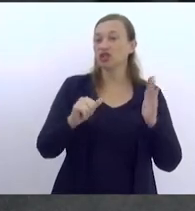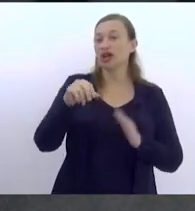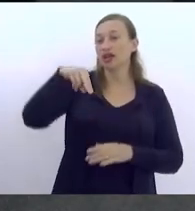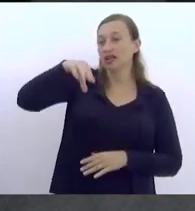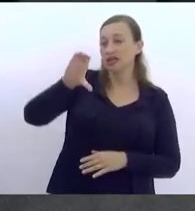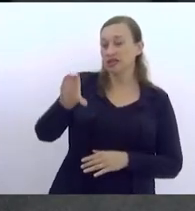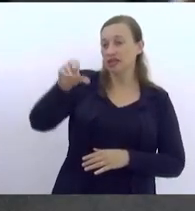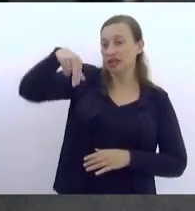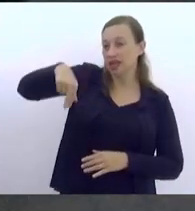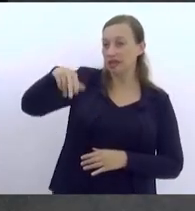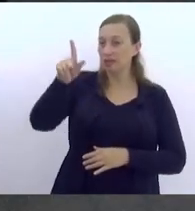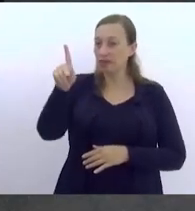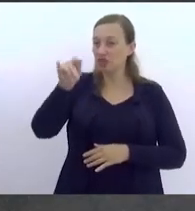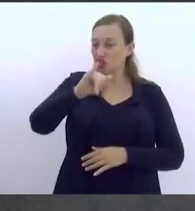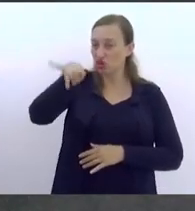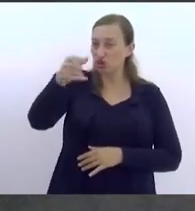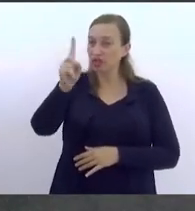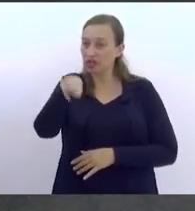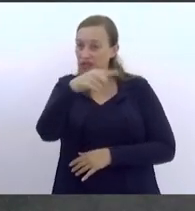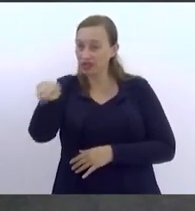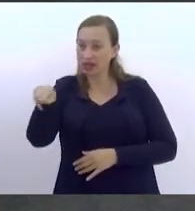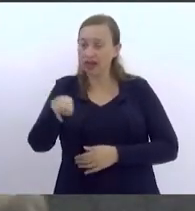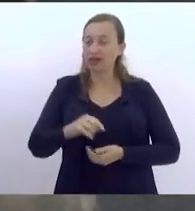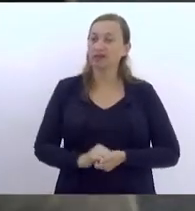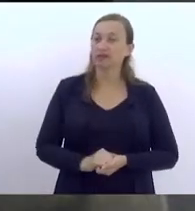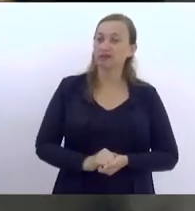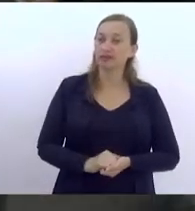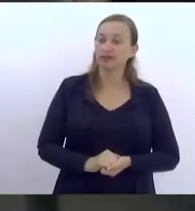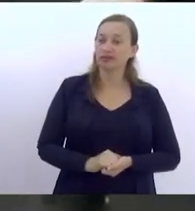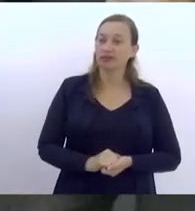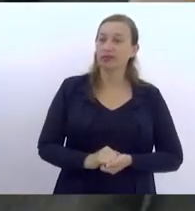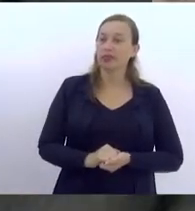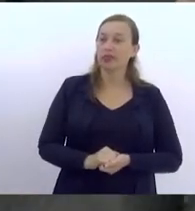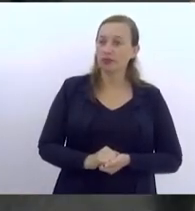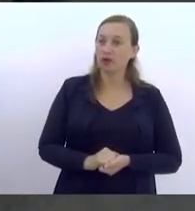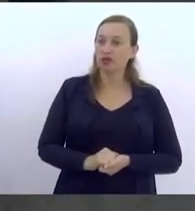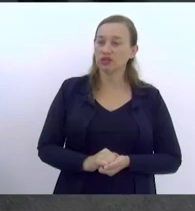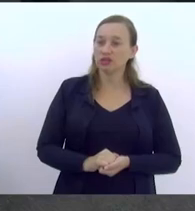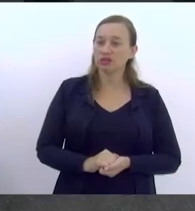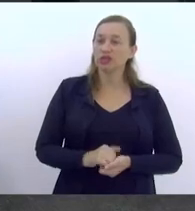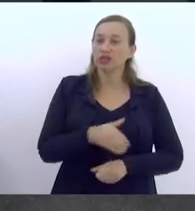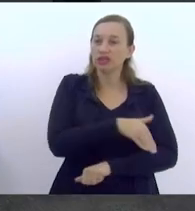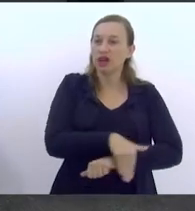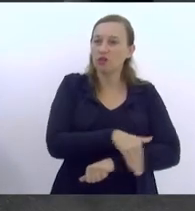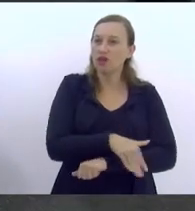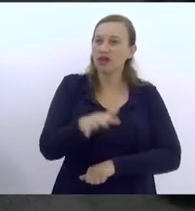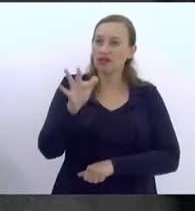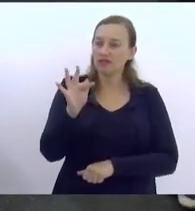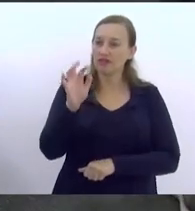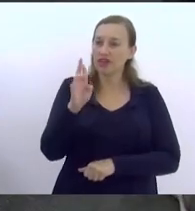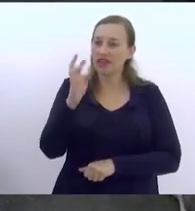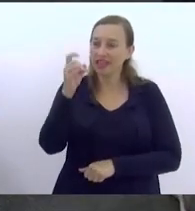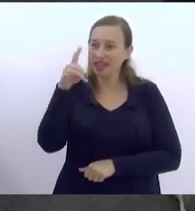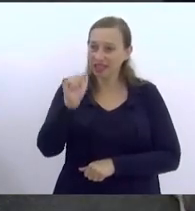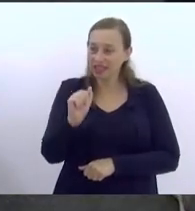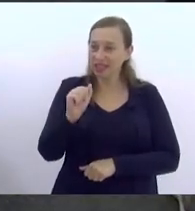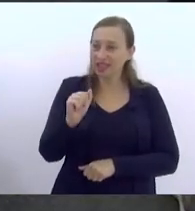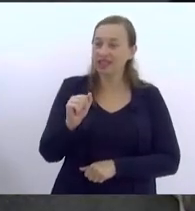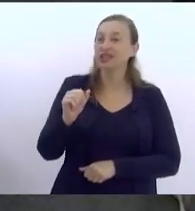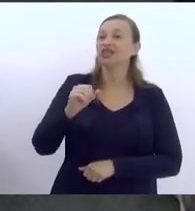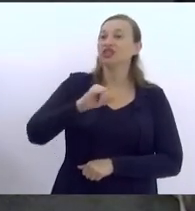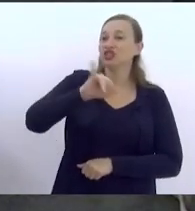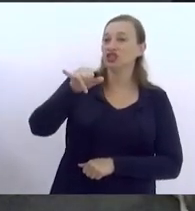41273345, mil inverso 04, situado na rua Fernandes La Salle, quadra 245, no Jardim Catarina e São